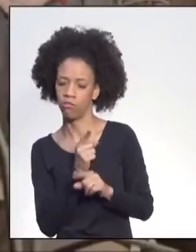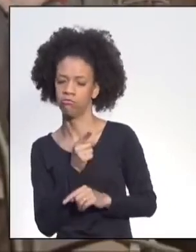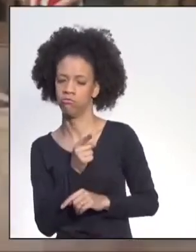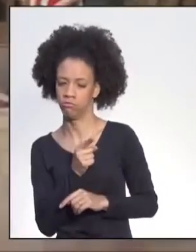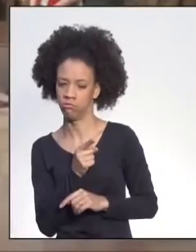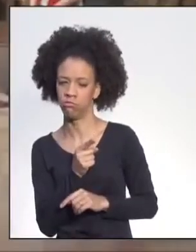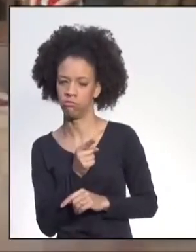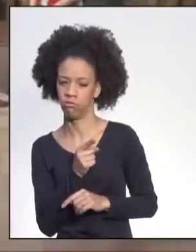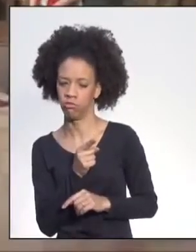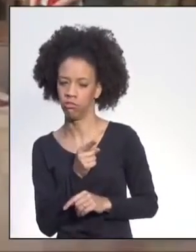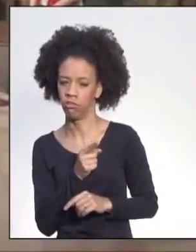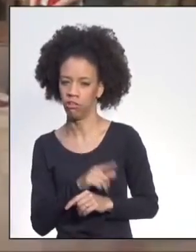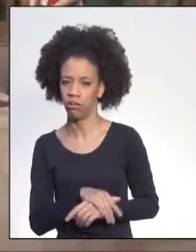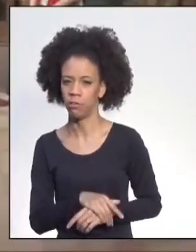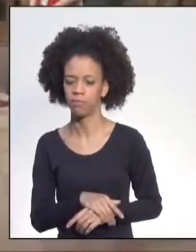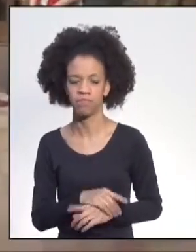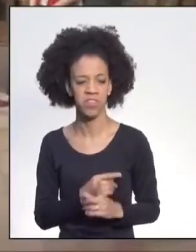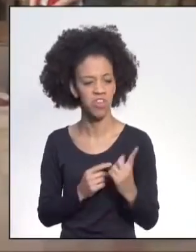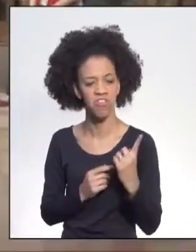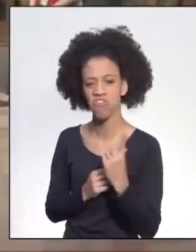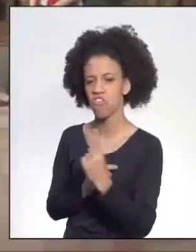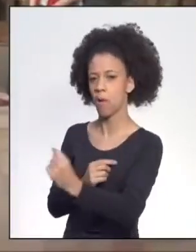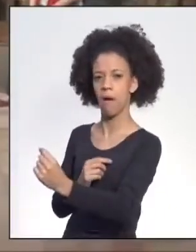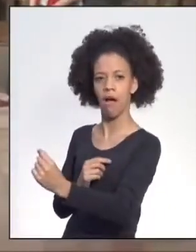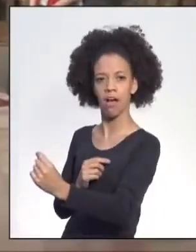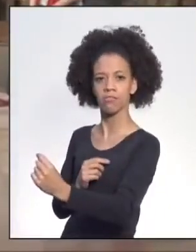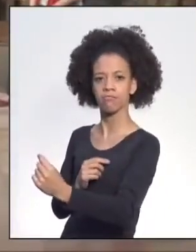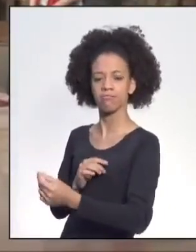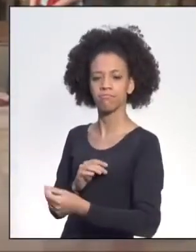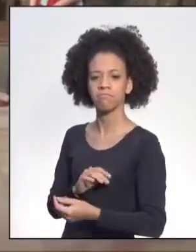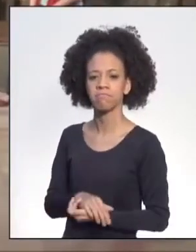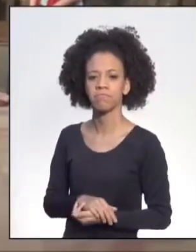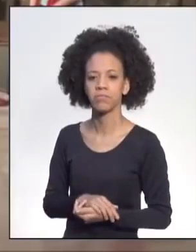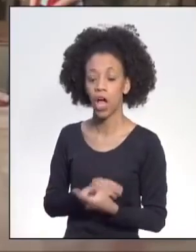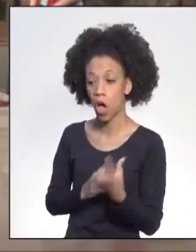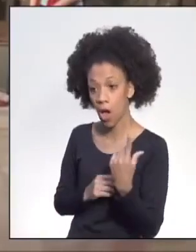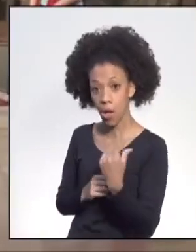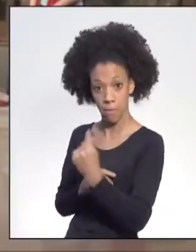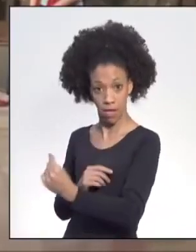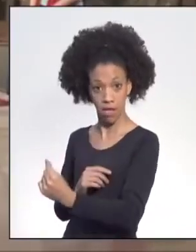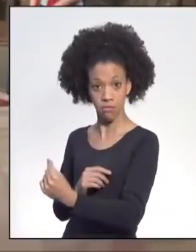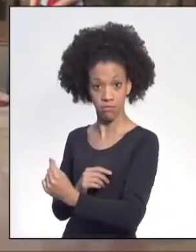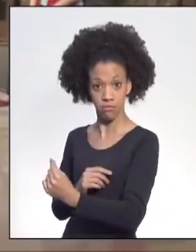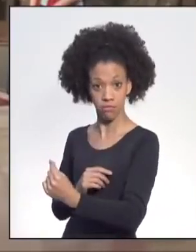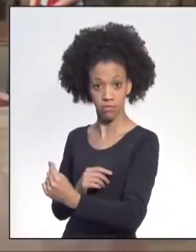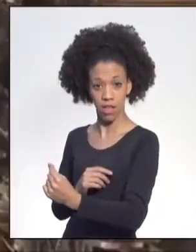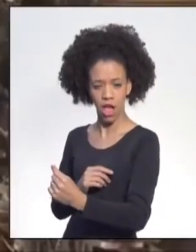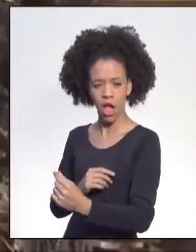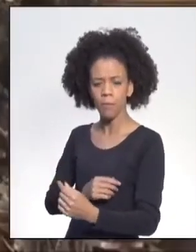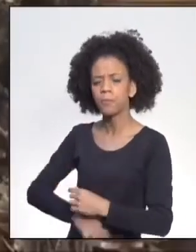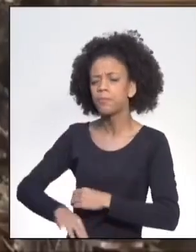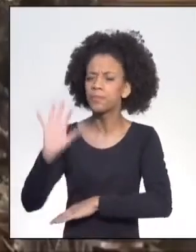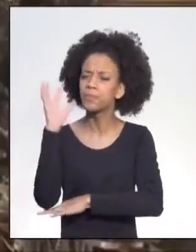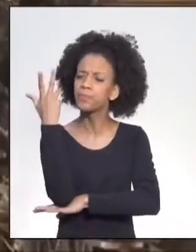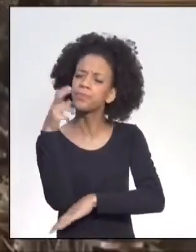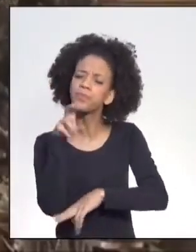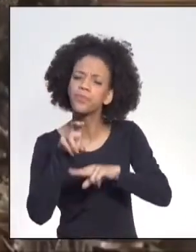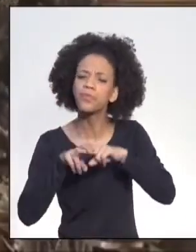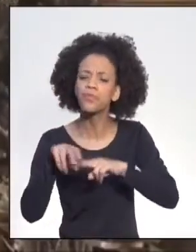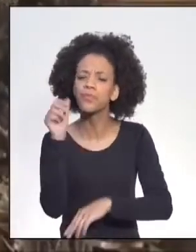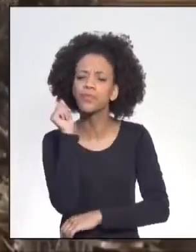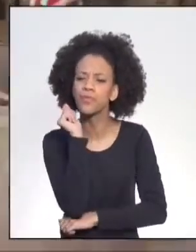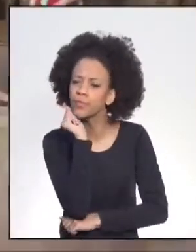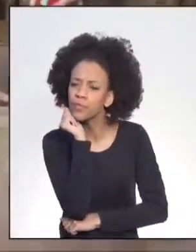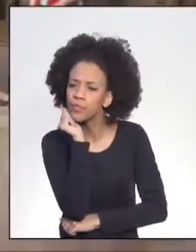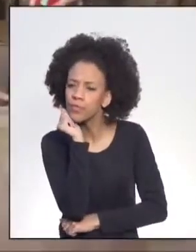Et le paradis s'en va. E o paraíso foi embora. Là, le paradis est parti. Quando o paraíso foi embora, Au loin, ao longe, le paysan voyageur